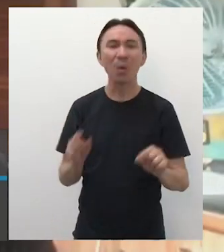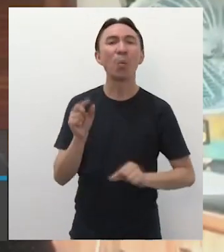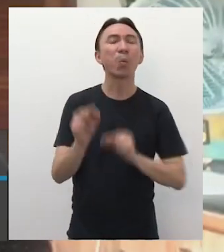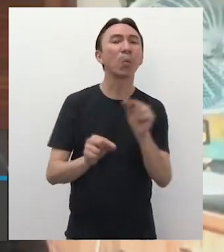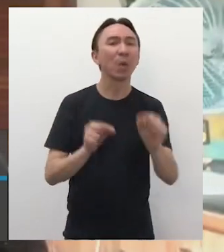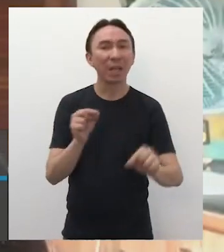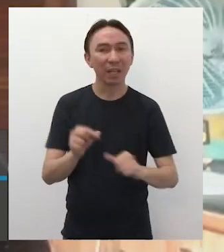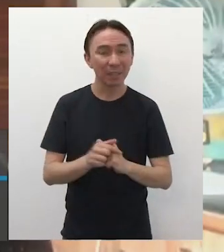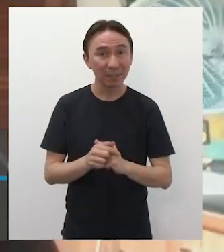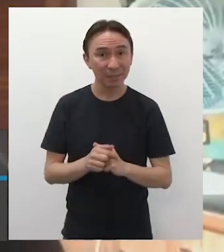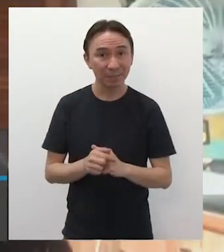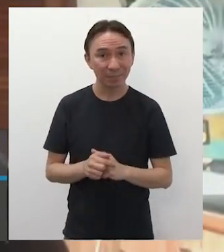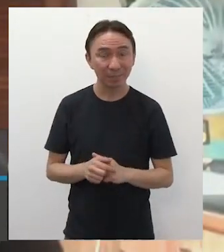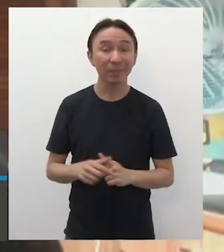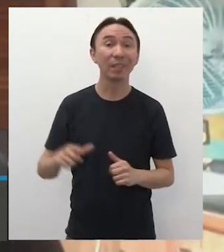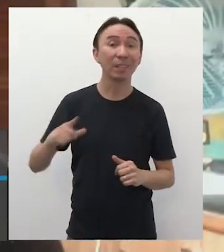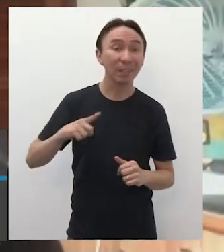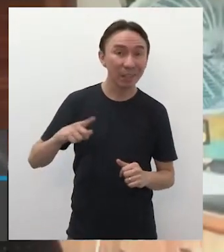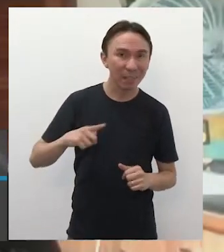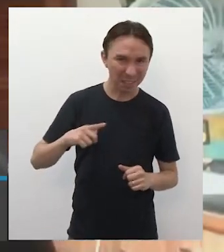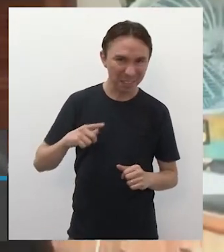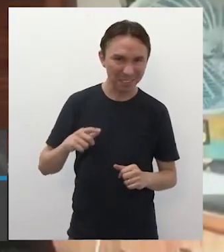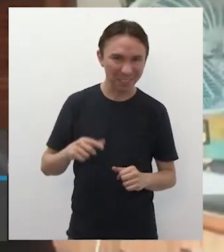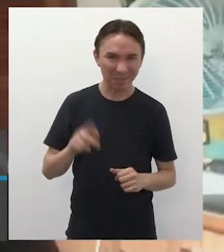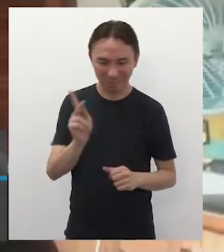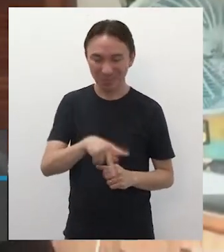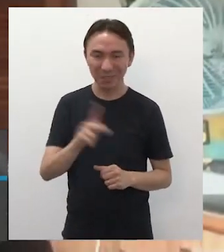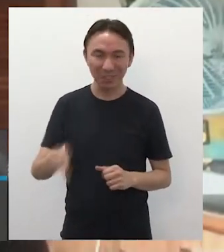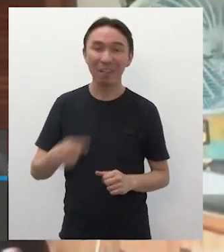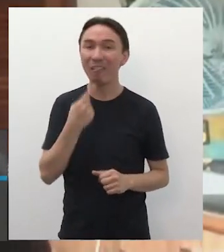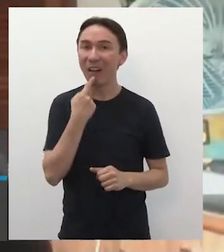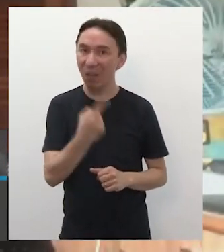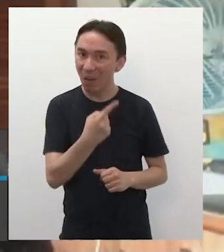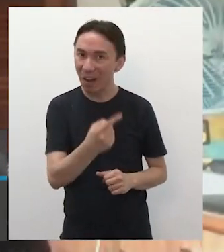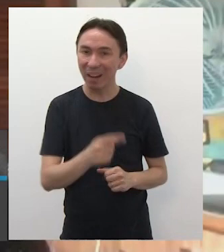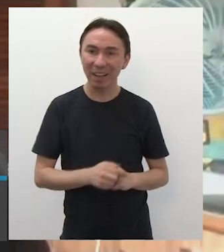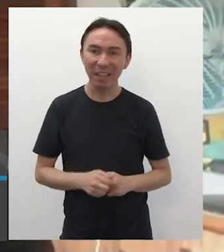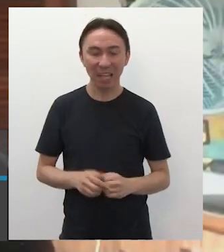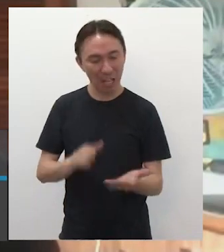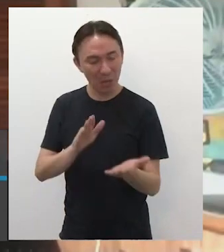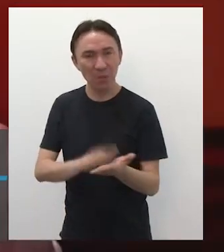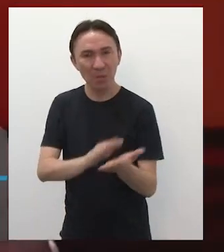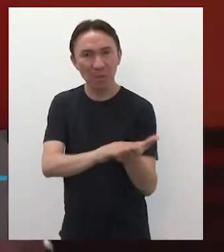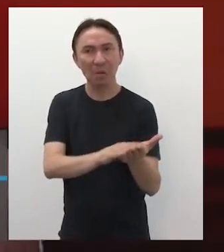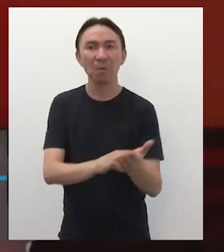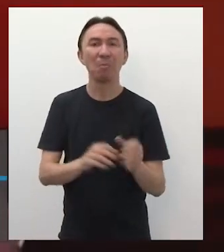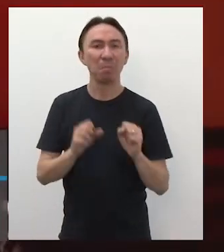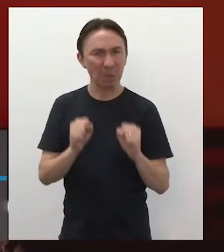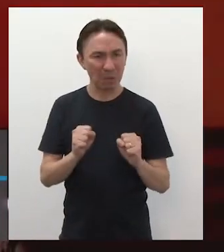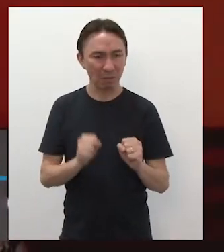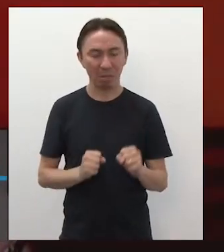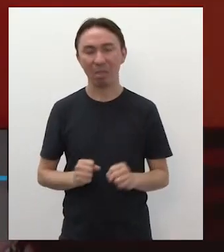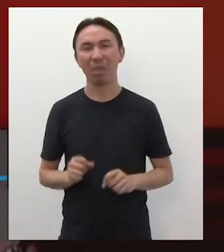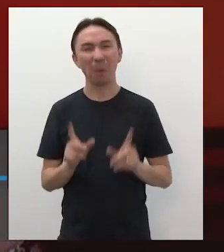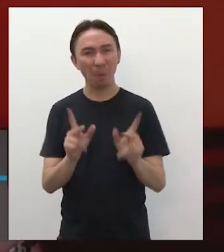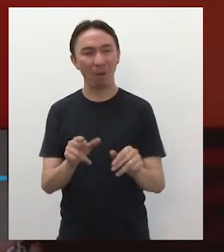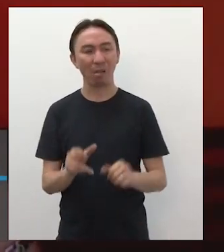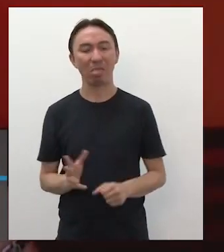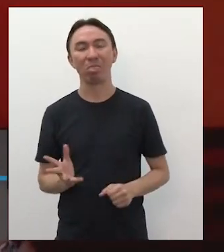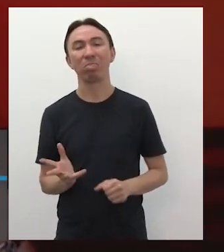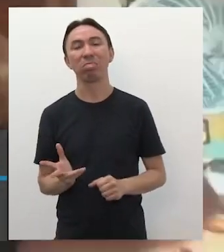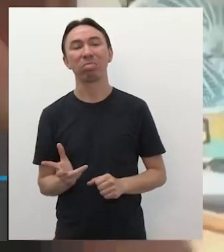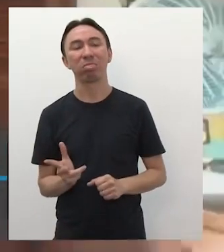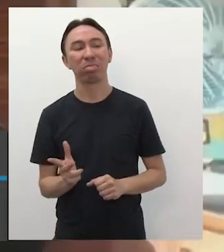professor que tinha colocado se o elogio pode ser uma manipulação, tá? Professor Gustavo. Isso, professor